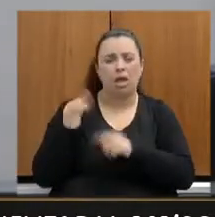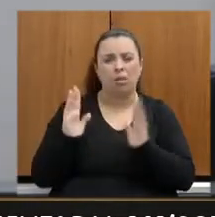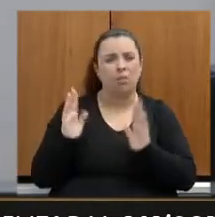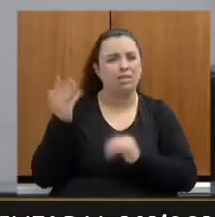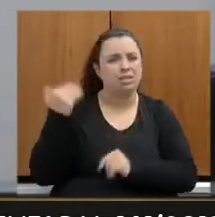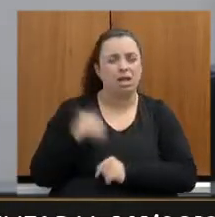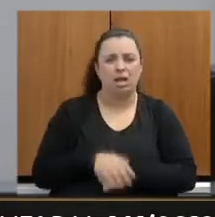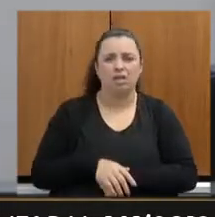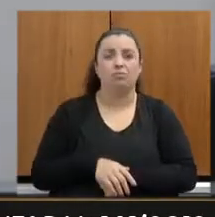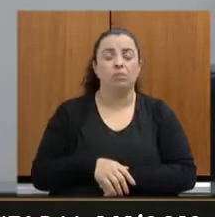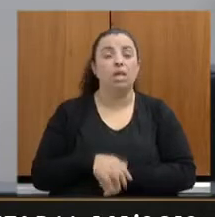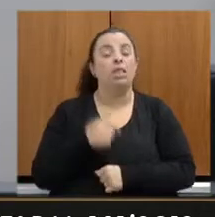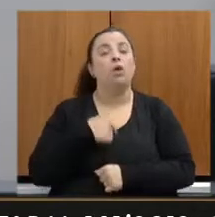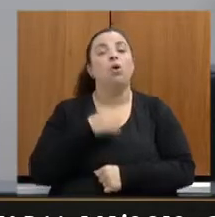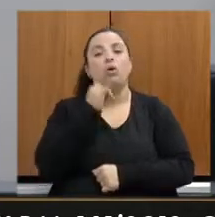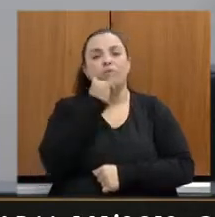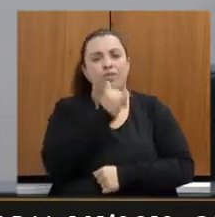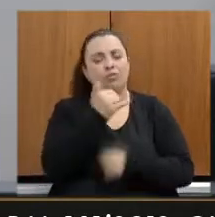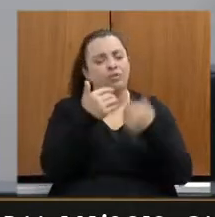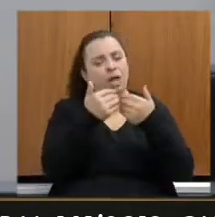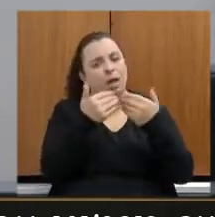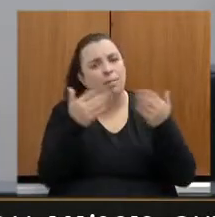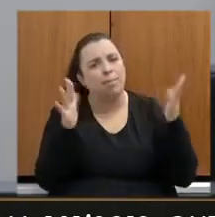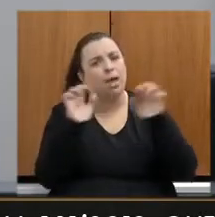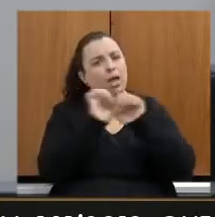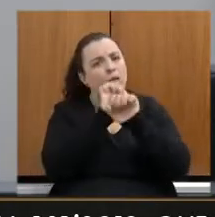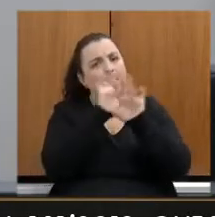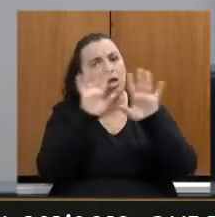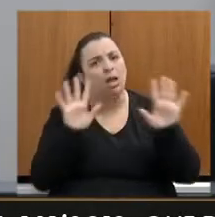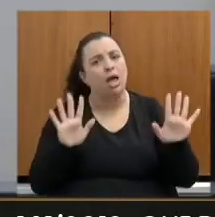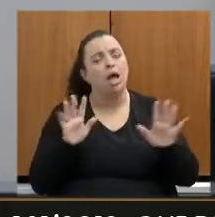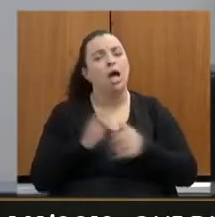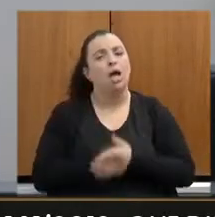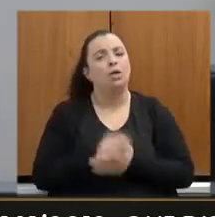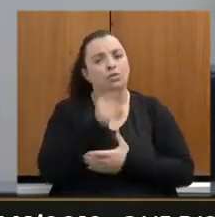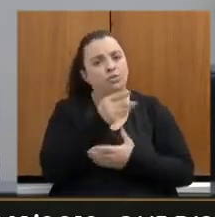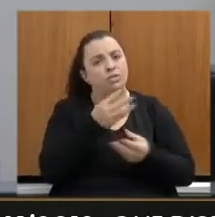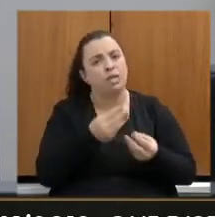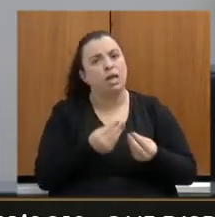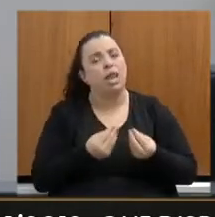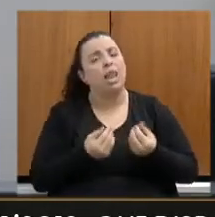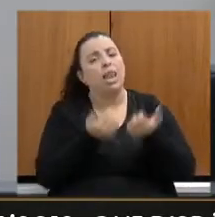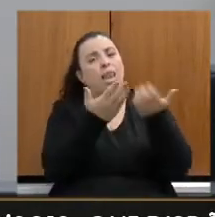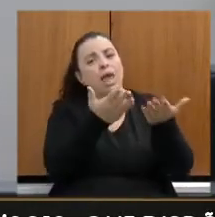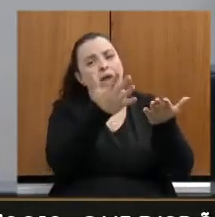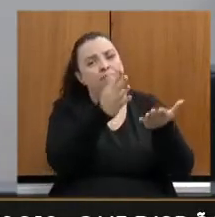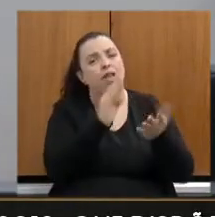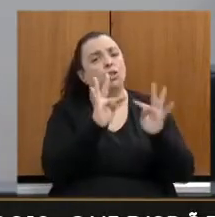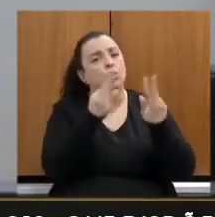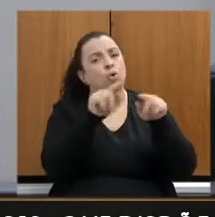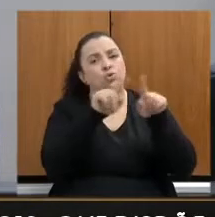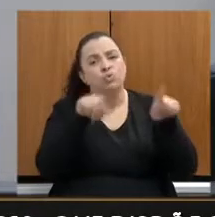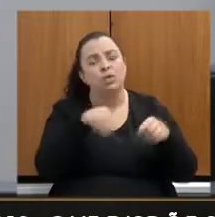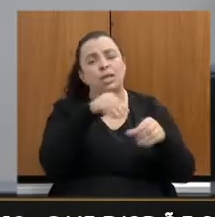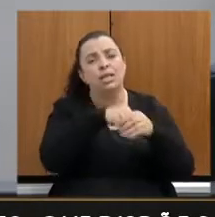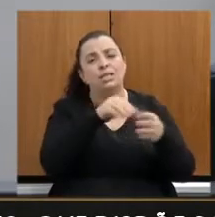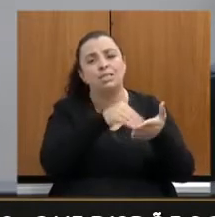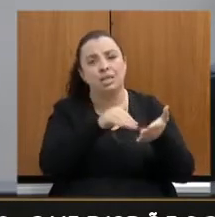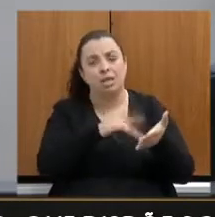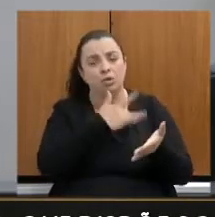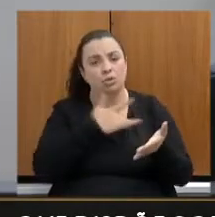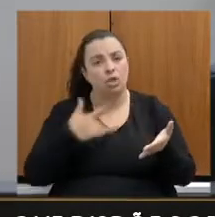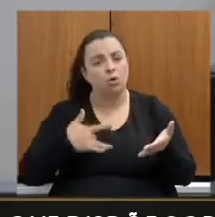quero falar abertamente com o senhor e isso leva todos os funcionários Secretaria de Saúde a minha solidariedade